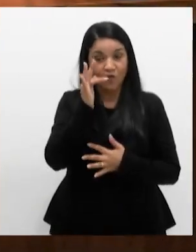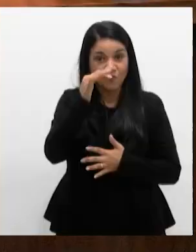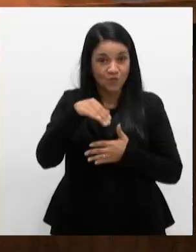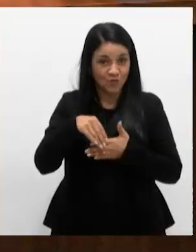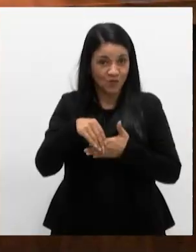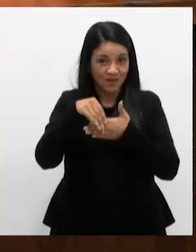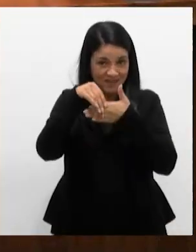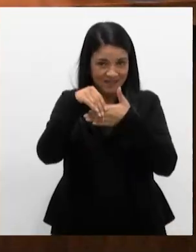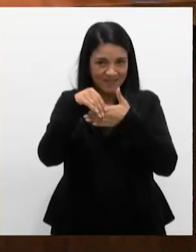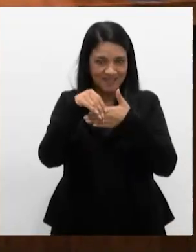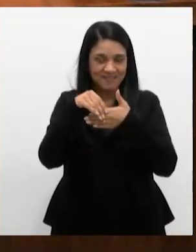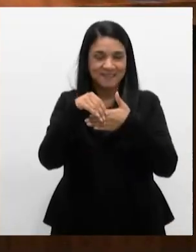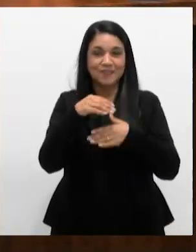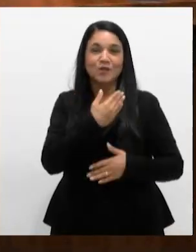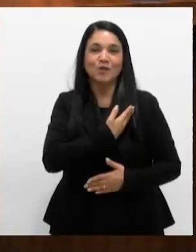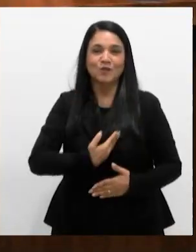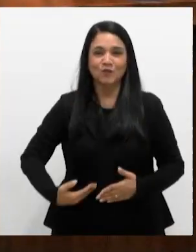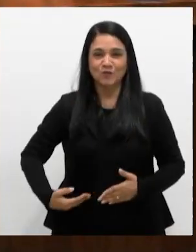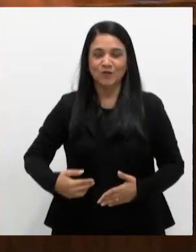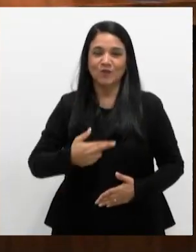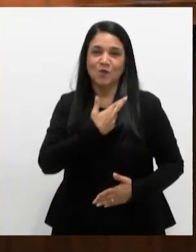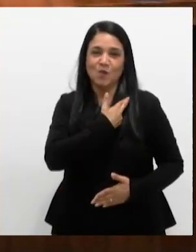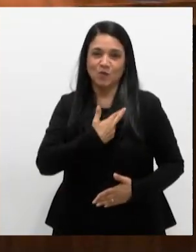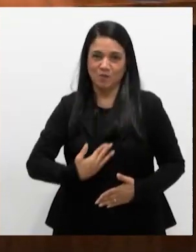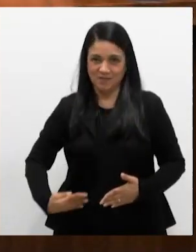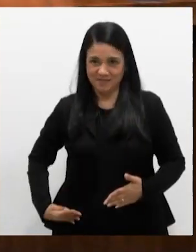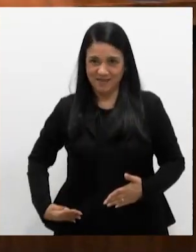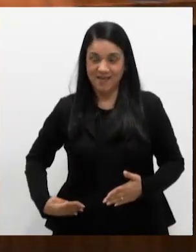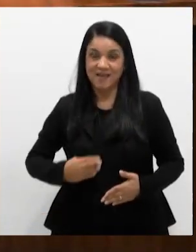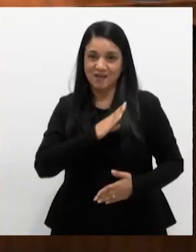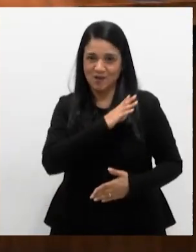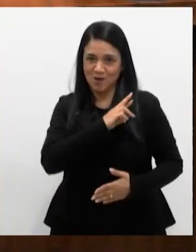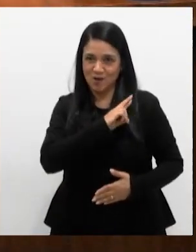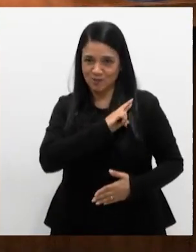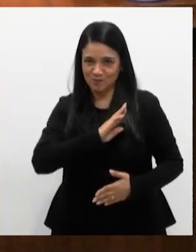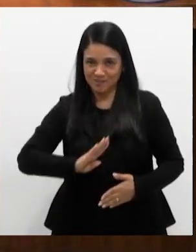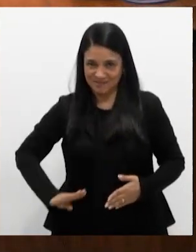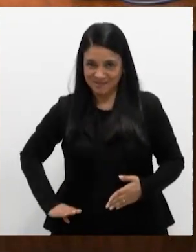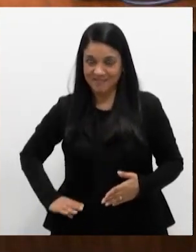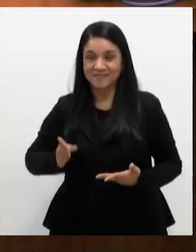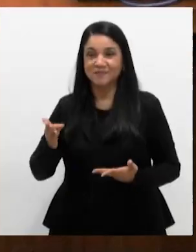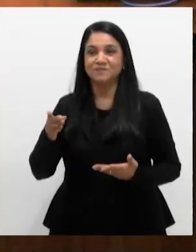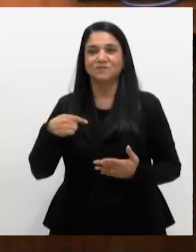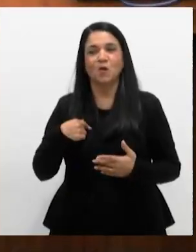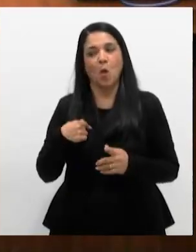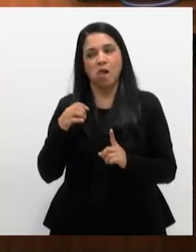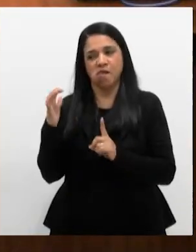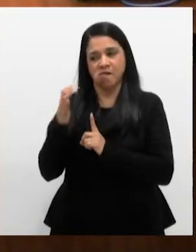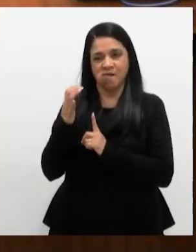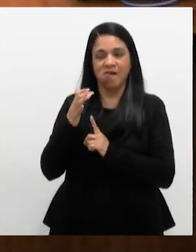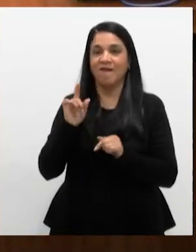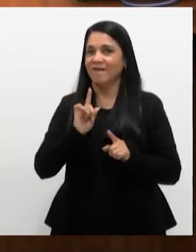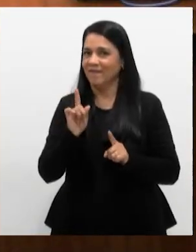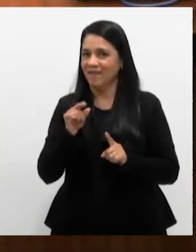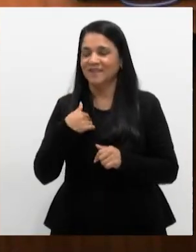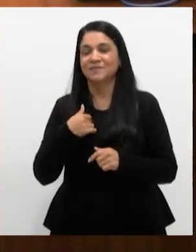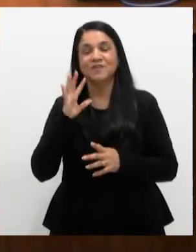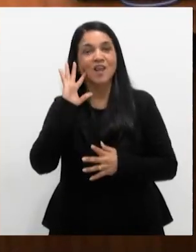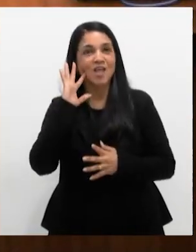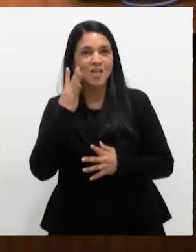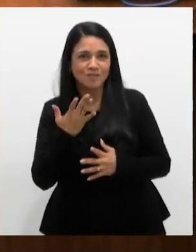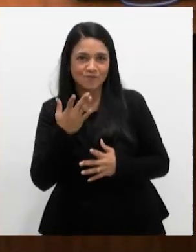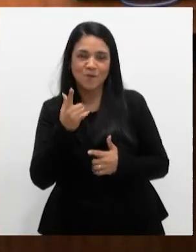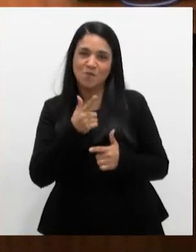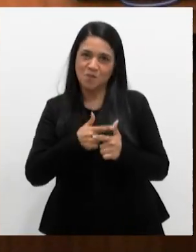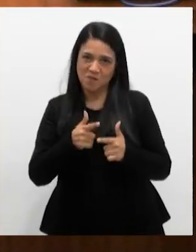governo Rodrigo Bacelar na Assembleia Legislativa botou a mão na Para de consciência botar pressão no nosso padrinho. e rapaz. resolveu com toda a vênia. E